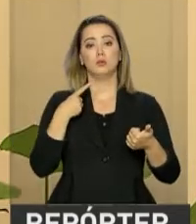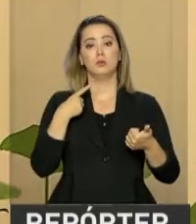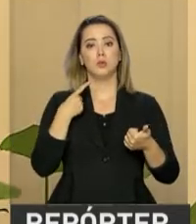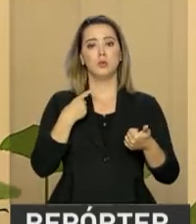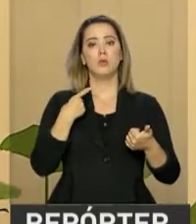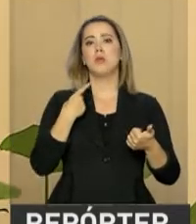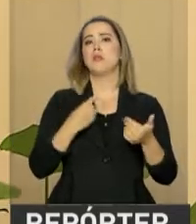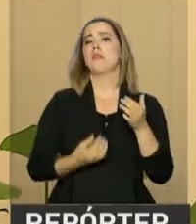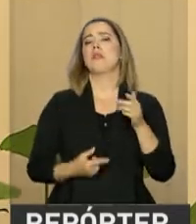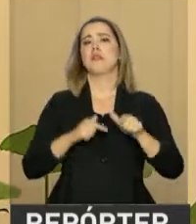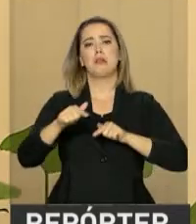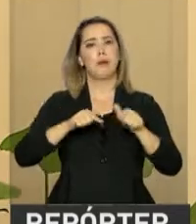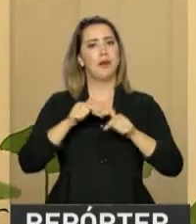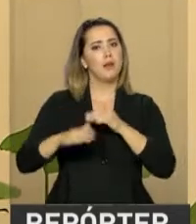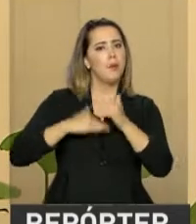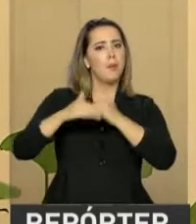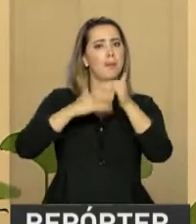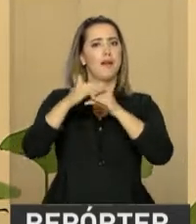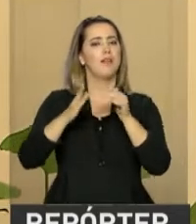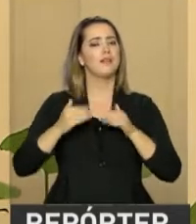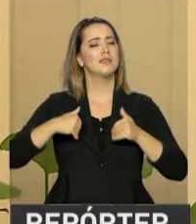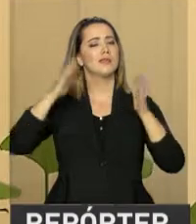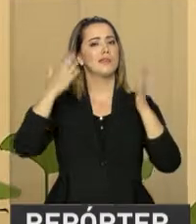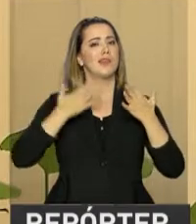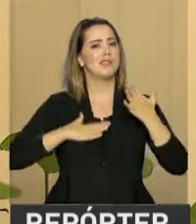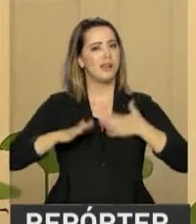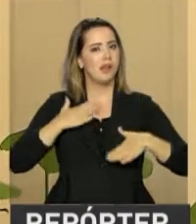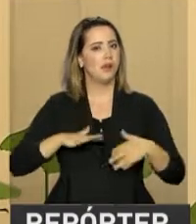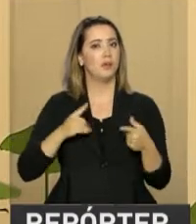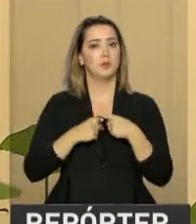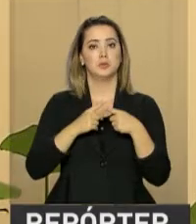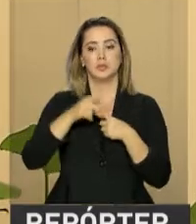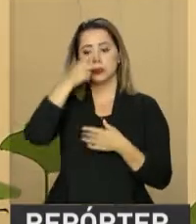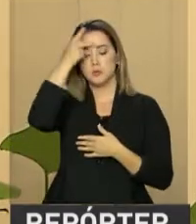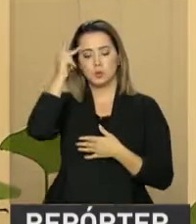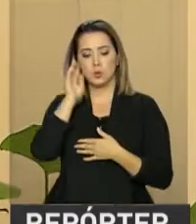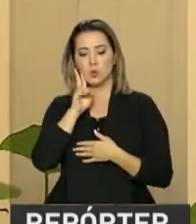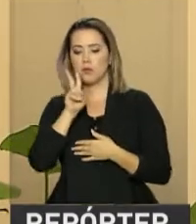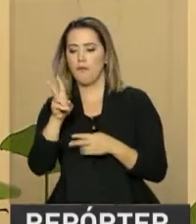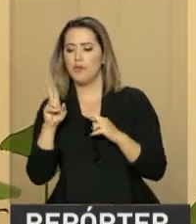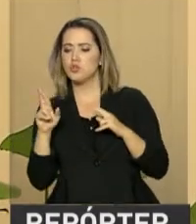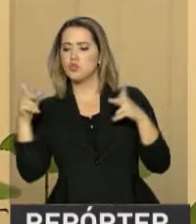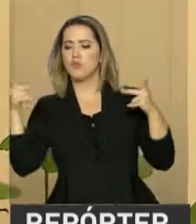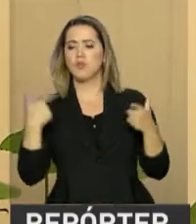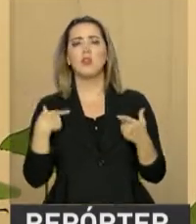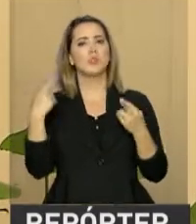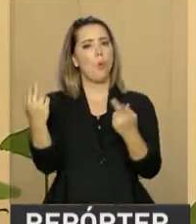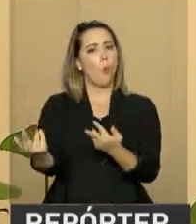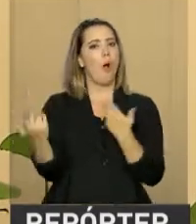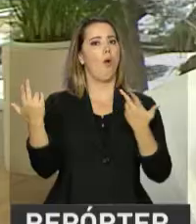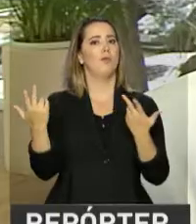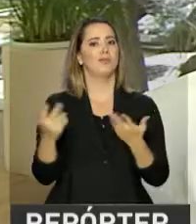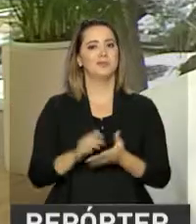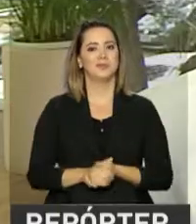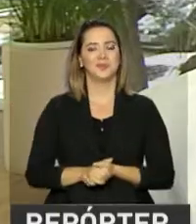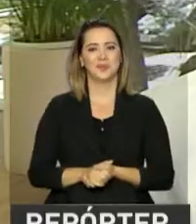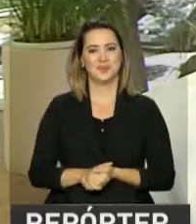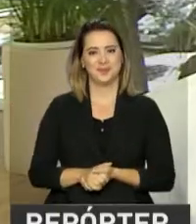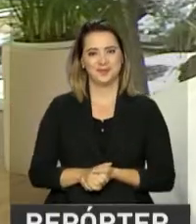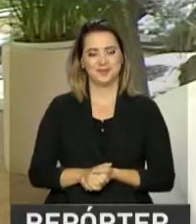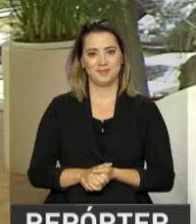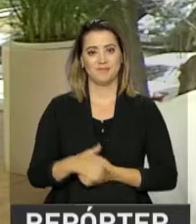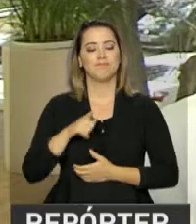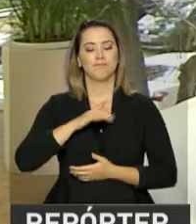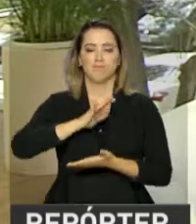produtivo e muito mais leve porque as pessoas passam a conviver com a diversidade dentro do ambiente de trabalho existe um preconceito